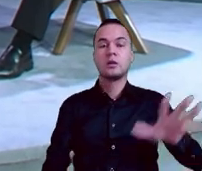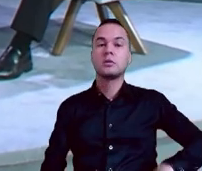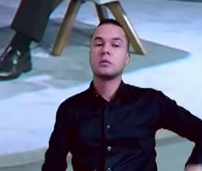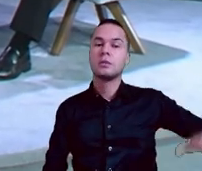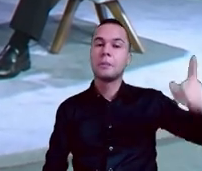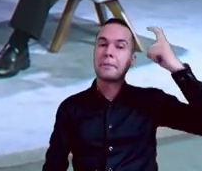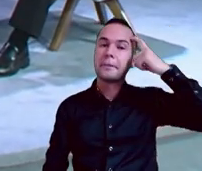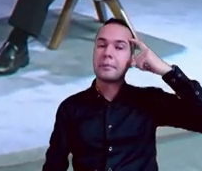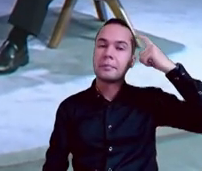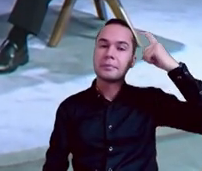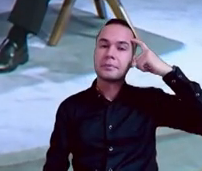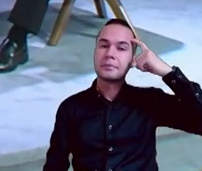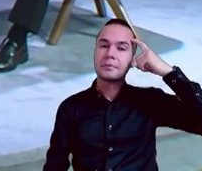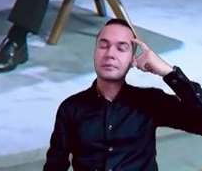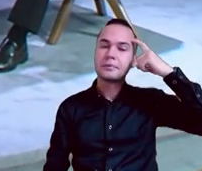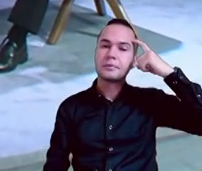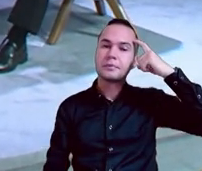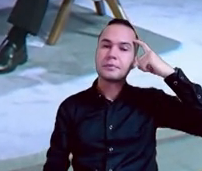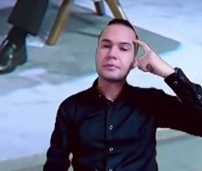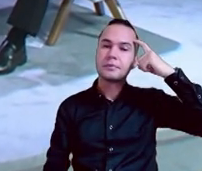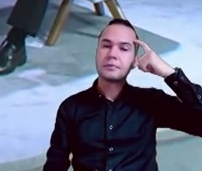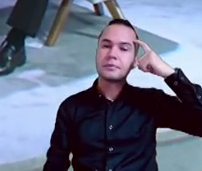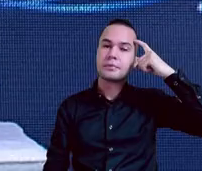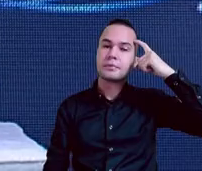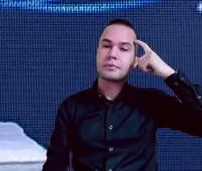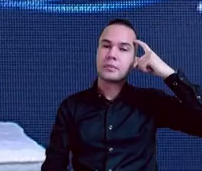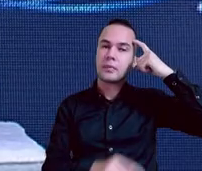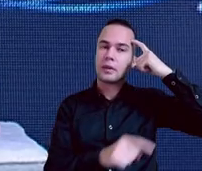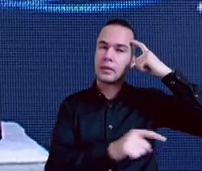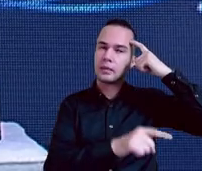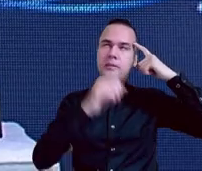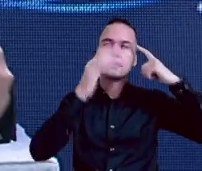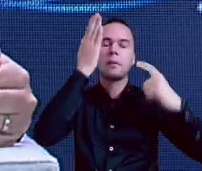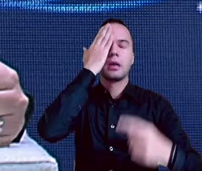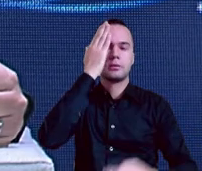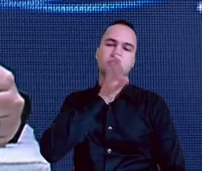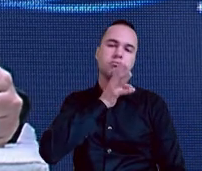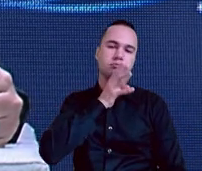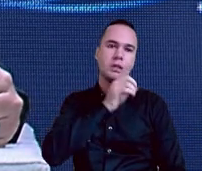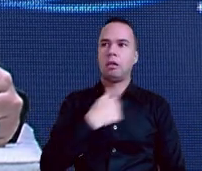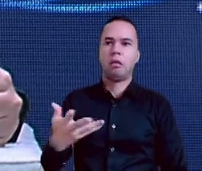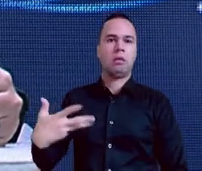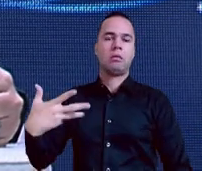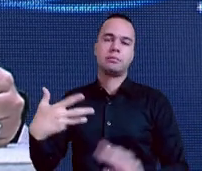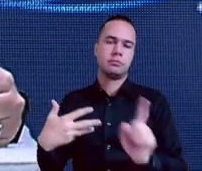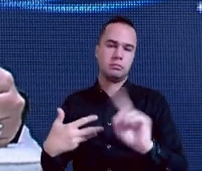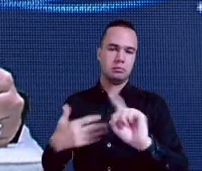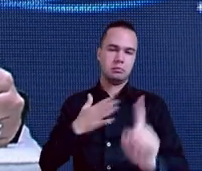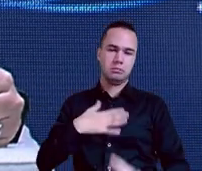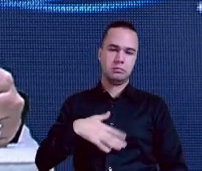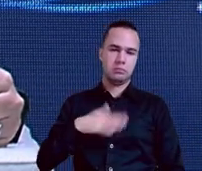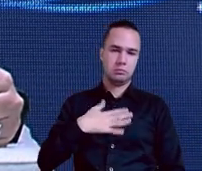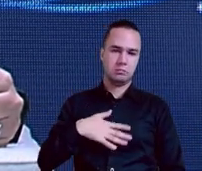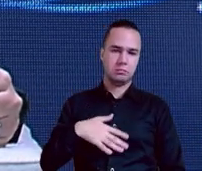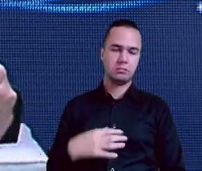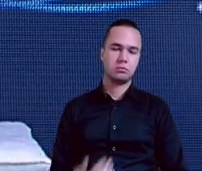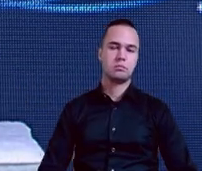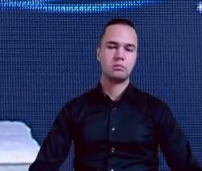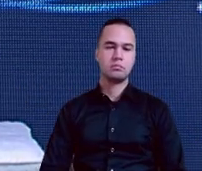um pouco mais racional e menos eufórica então eu